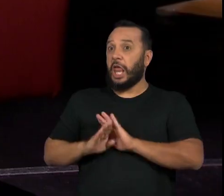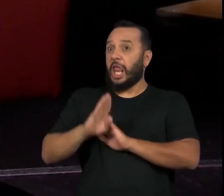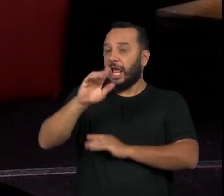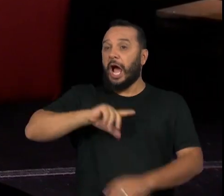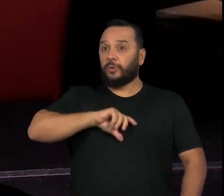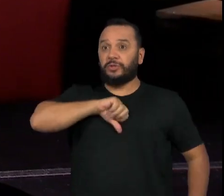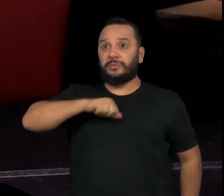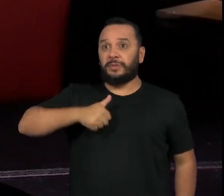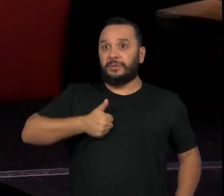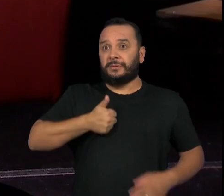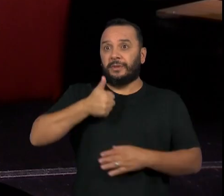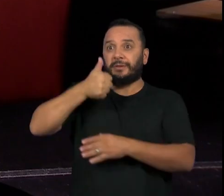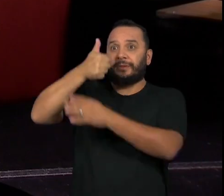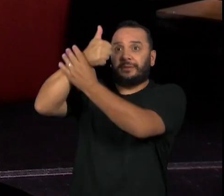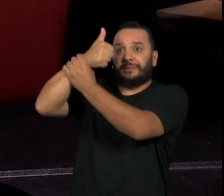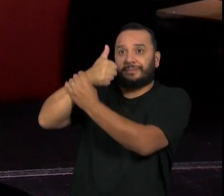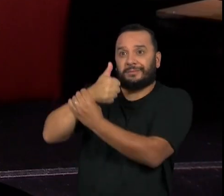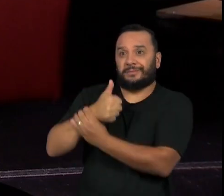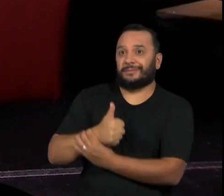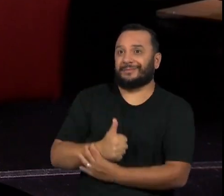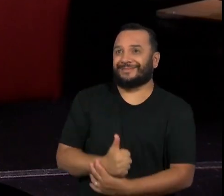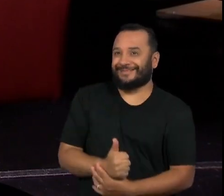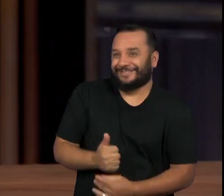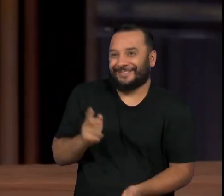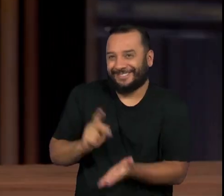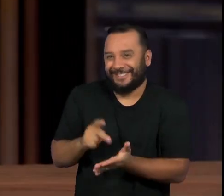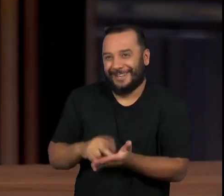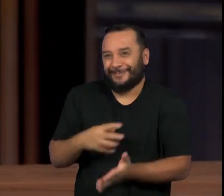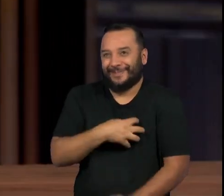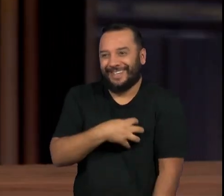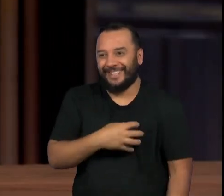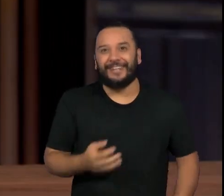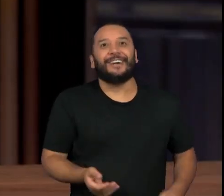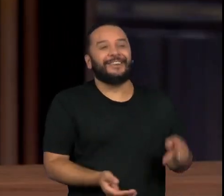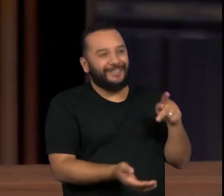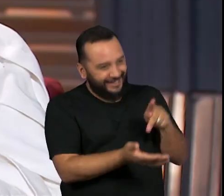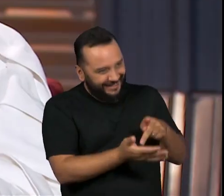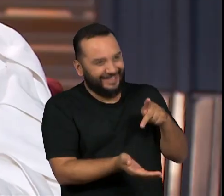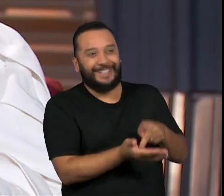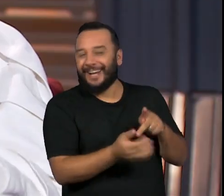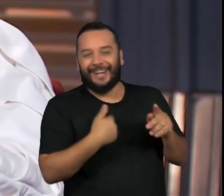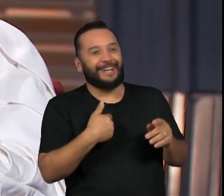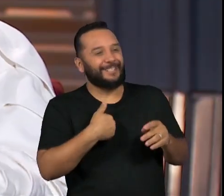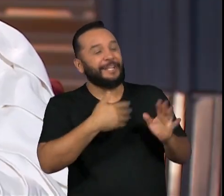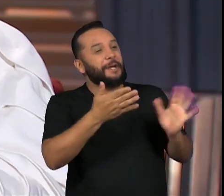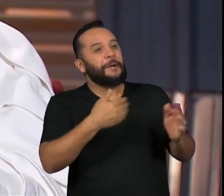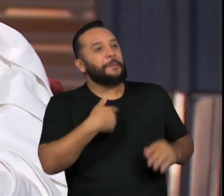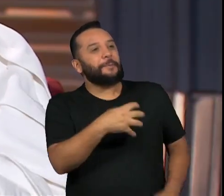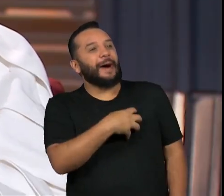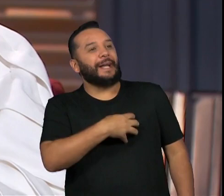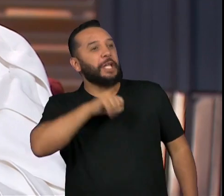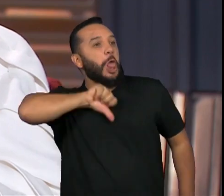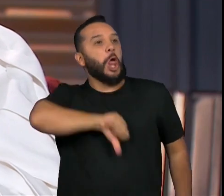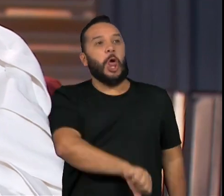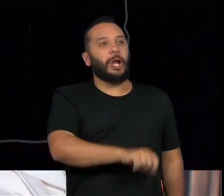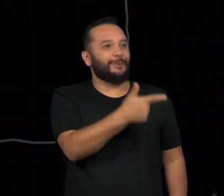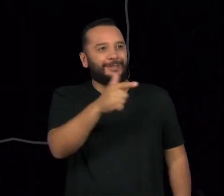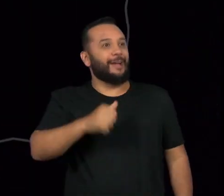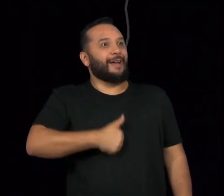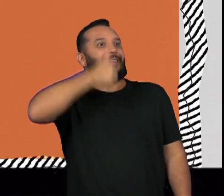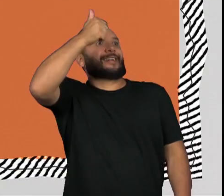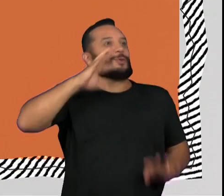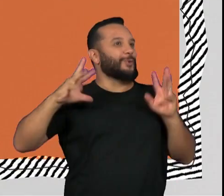A Bahia maravilhosa. Gente, cabisbaixo. Esse problema não existe. Esses espelhos eu sempre tive,